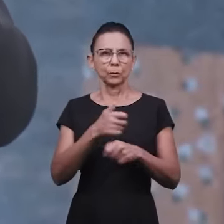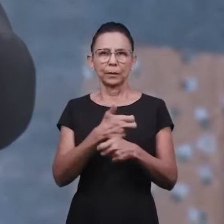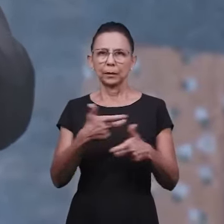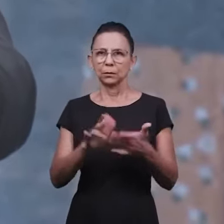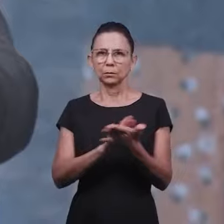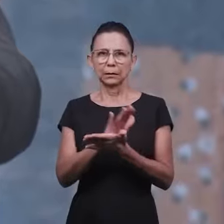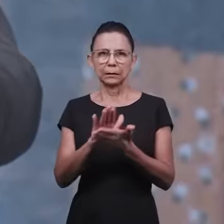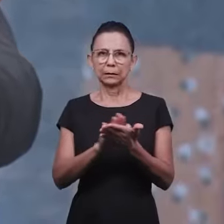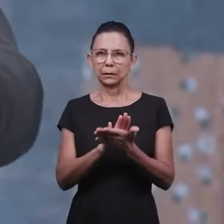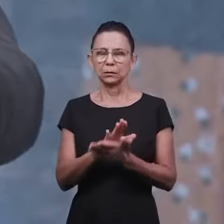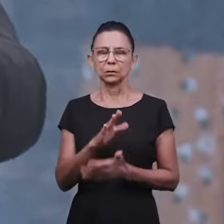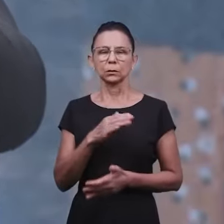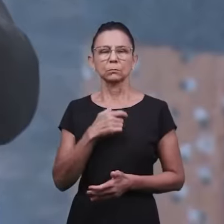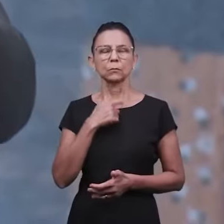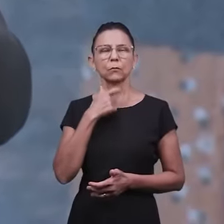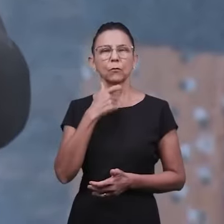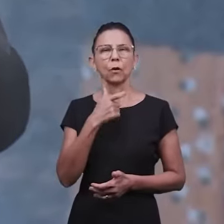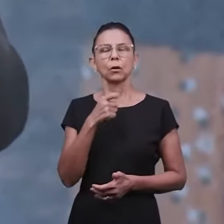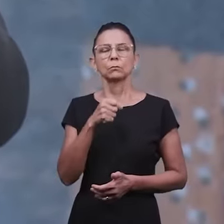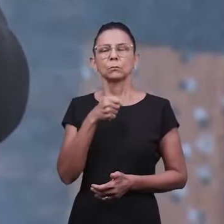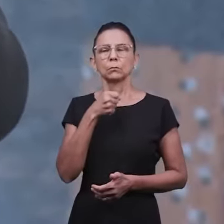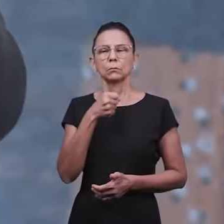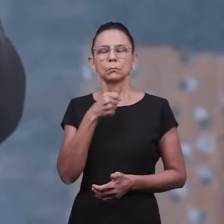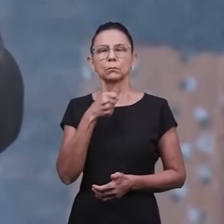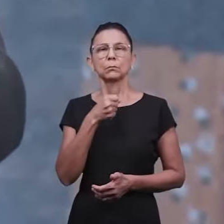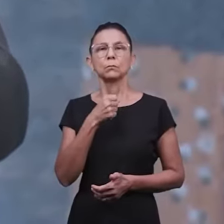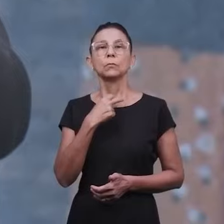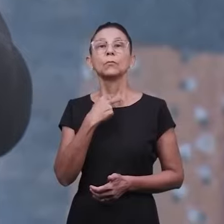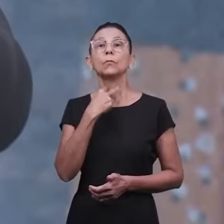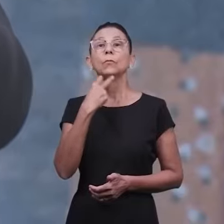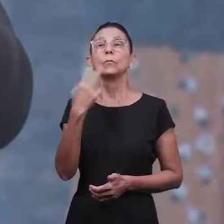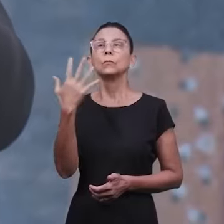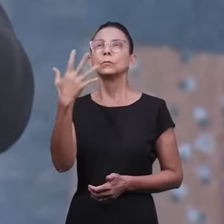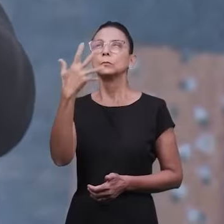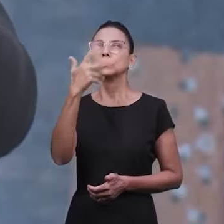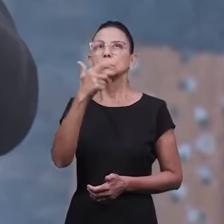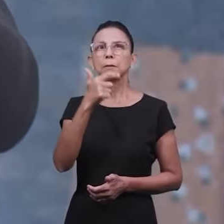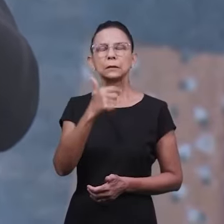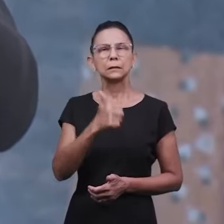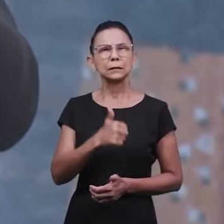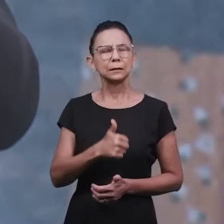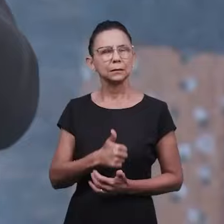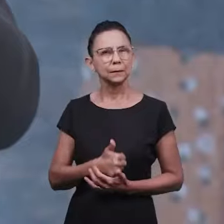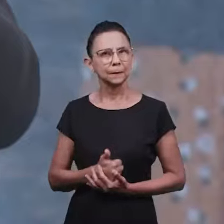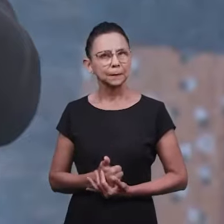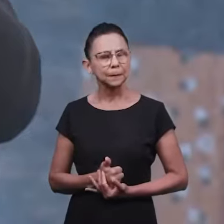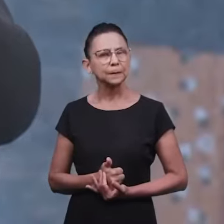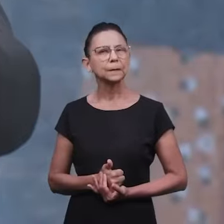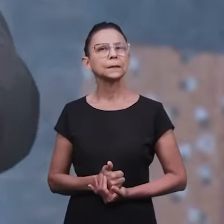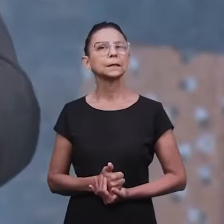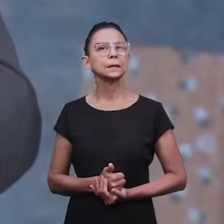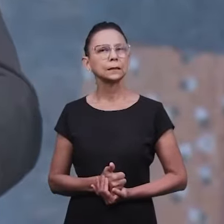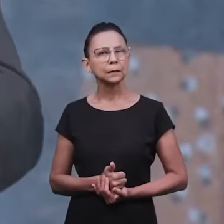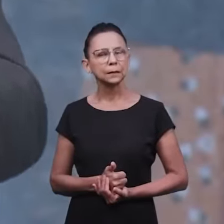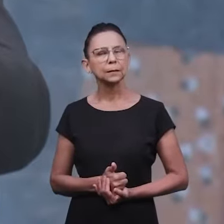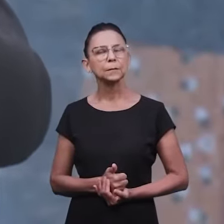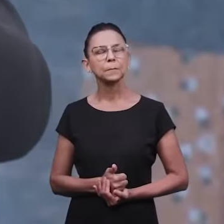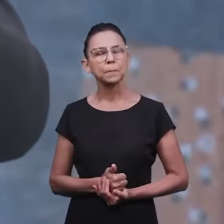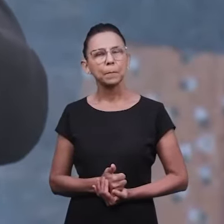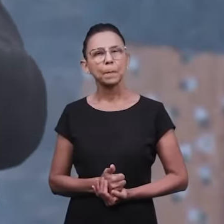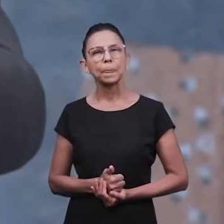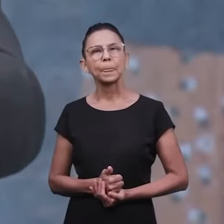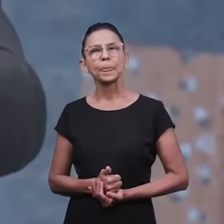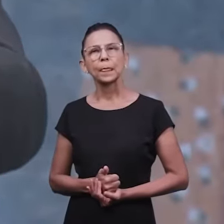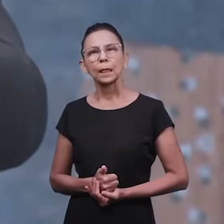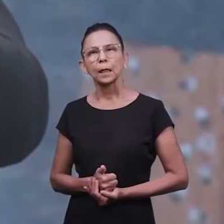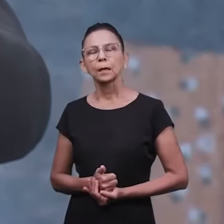foi nem o que chamou a atenção. A irmã, claro, tinha uma voz bonita, tinha uma boa utilização da sua voz do